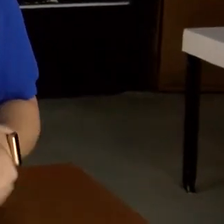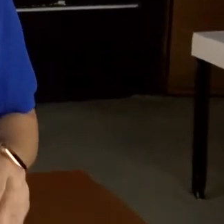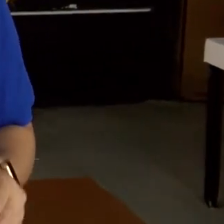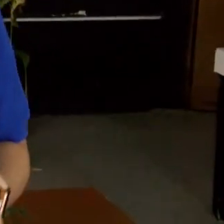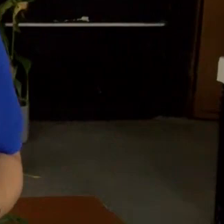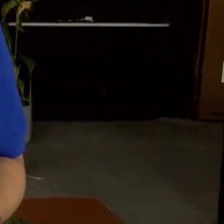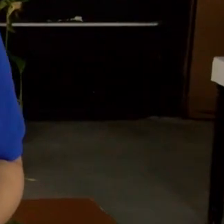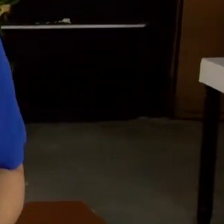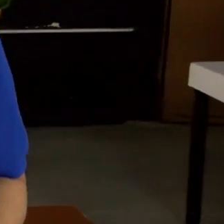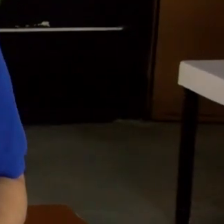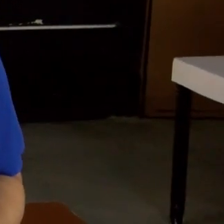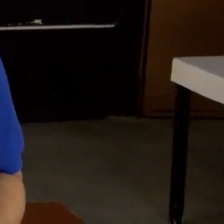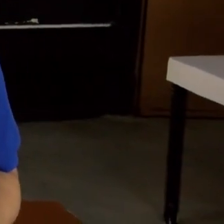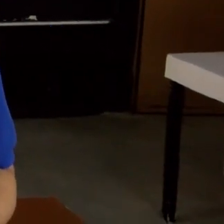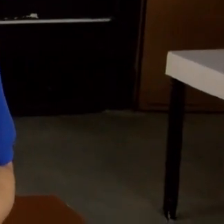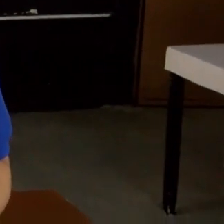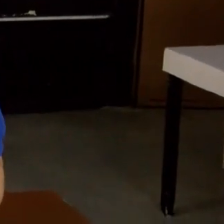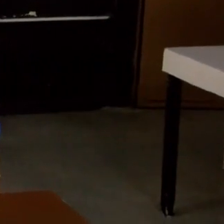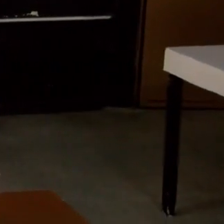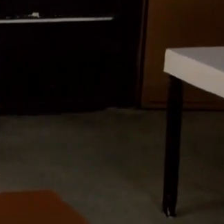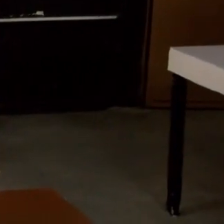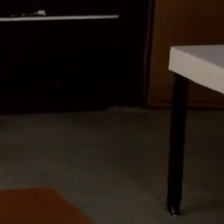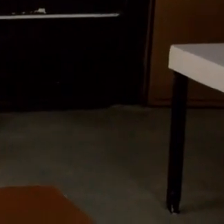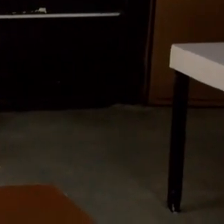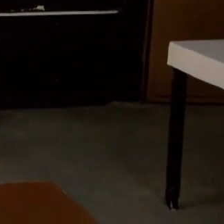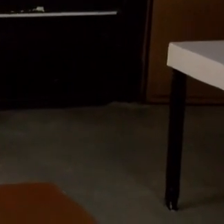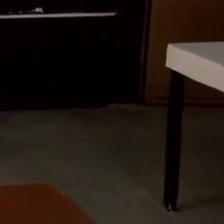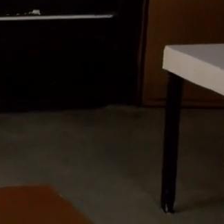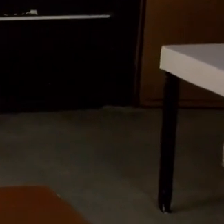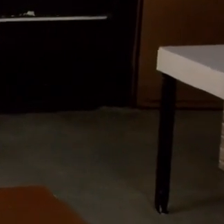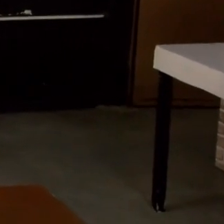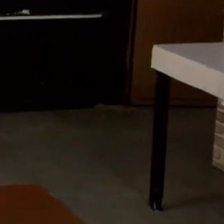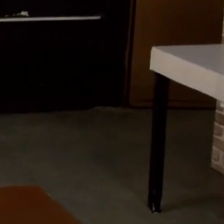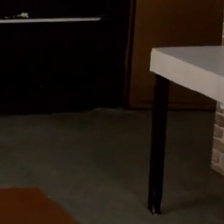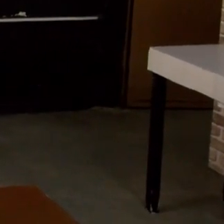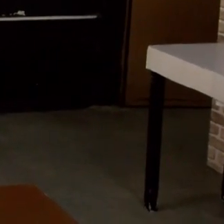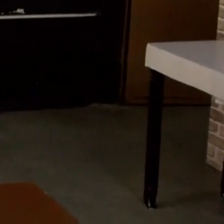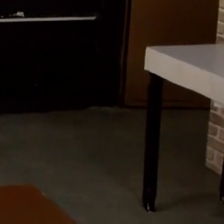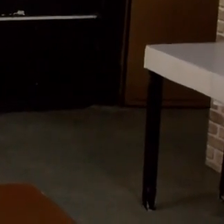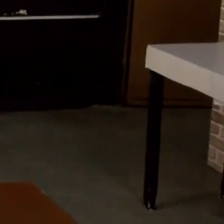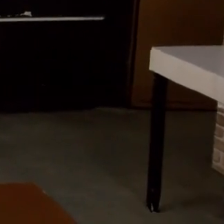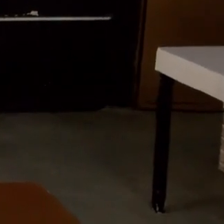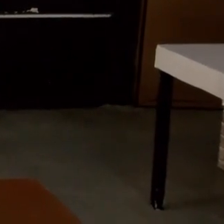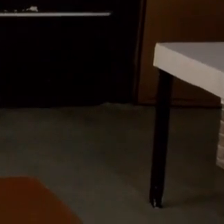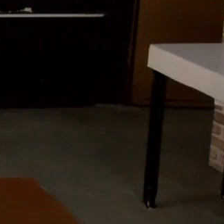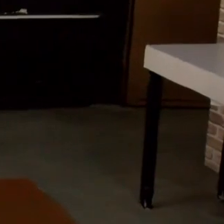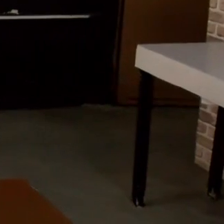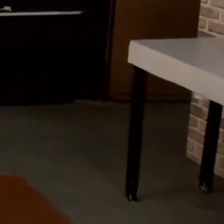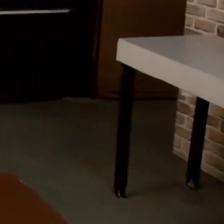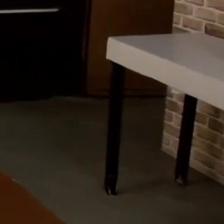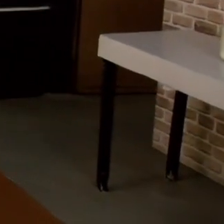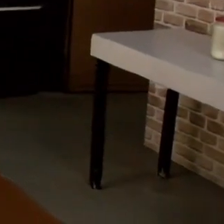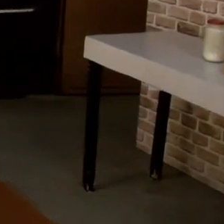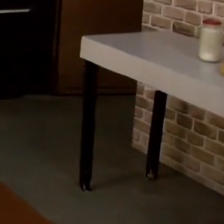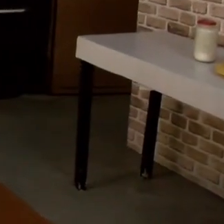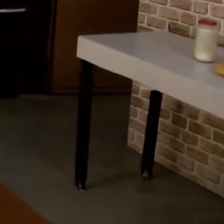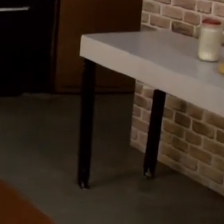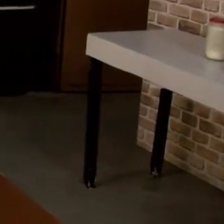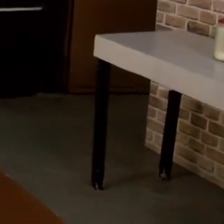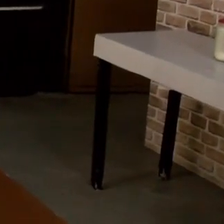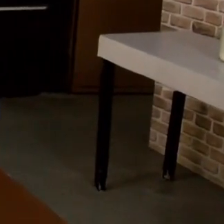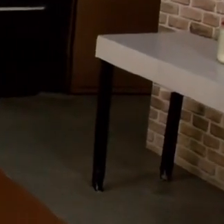recadinhos! Olha só, esse programa a gente quer mandar um beijo bem especial pra Yasmin. Que é